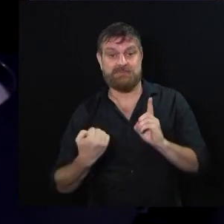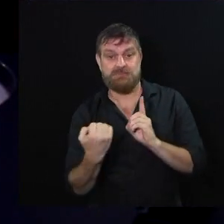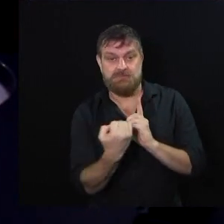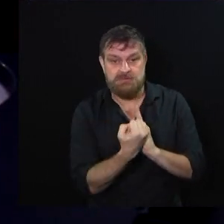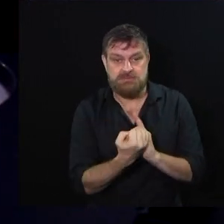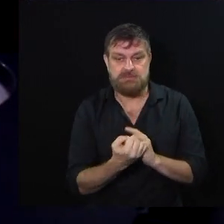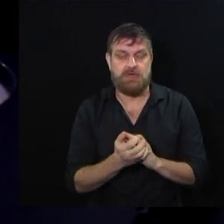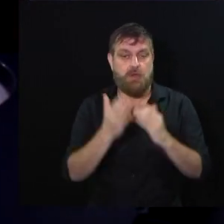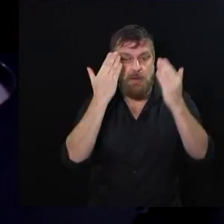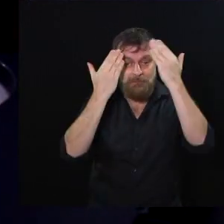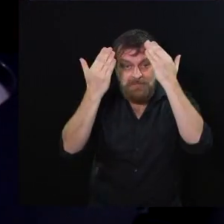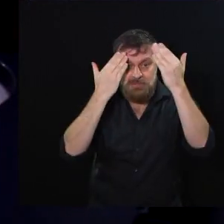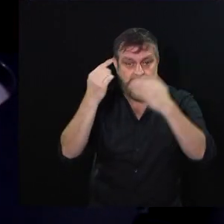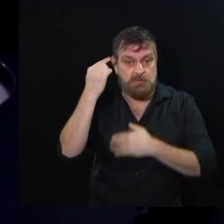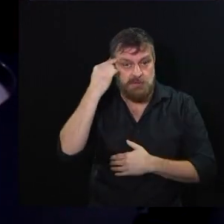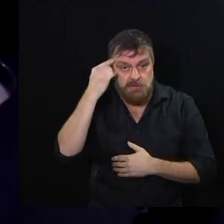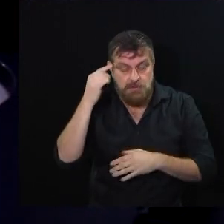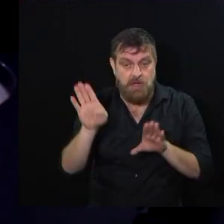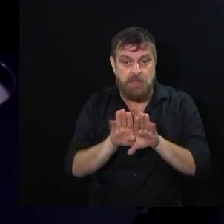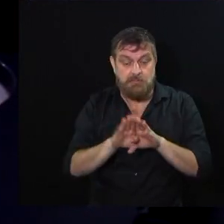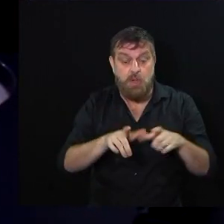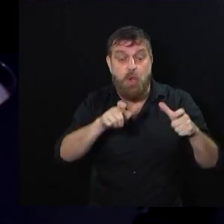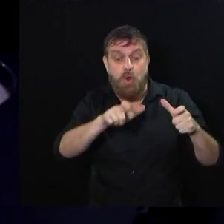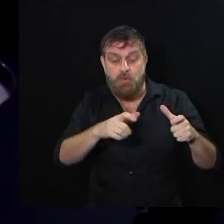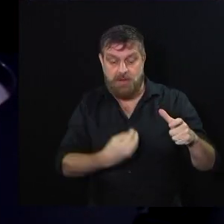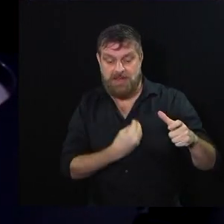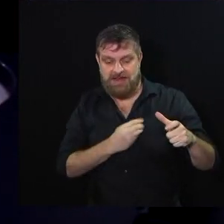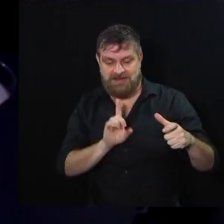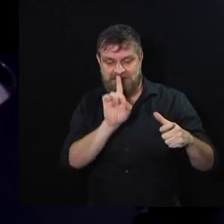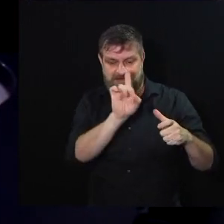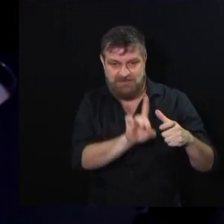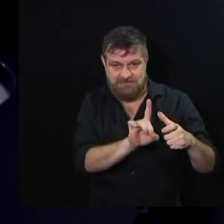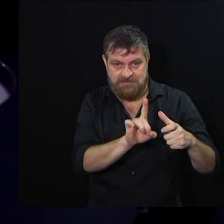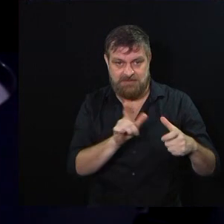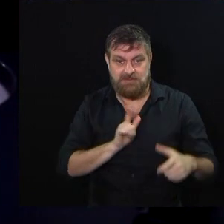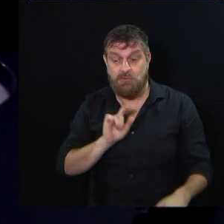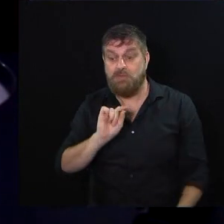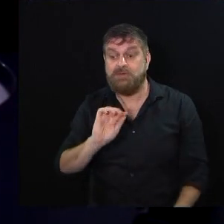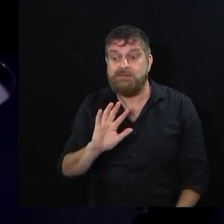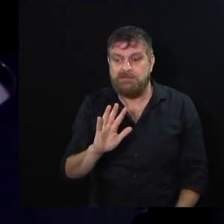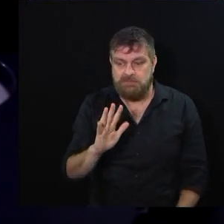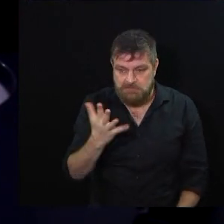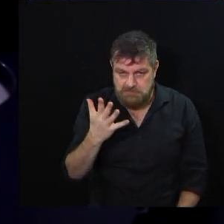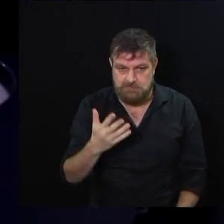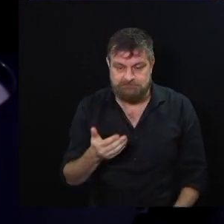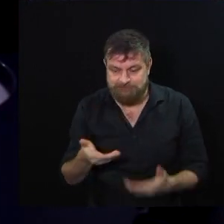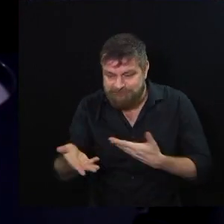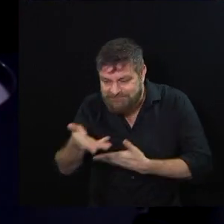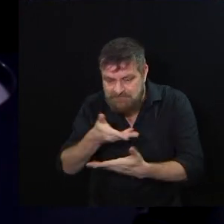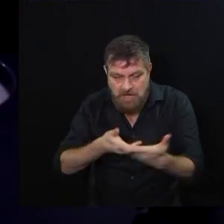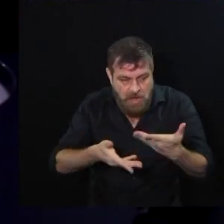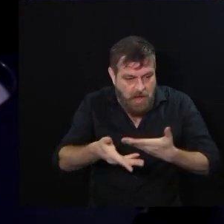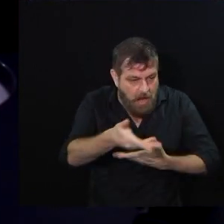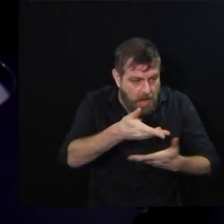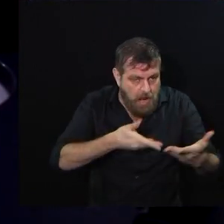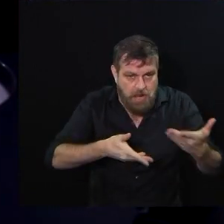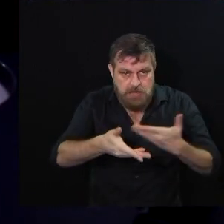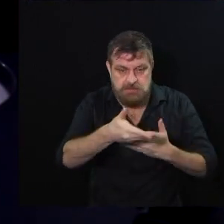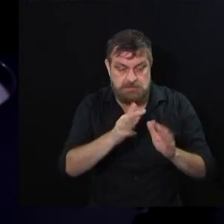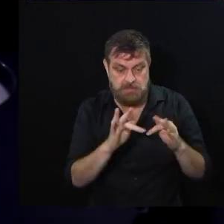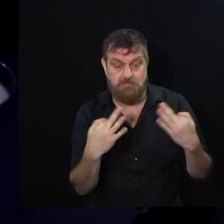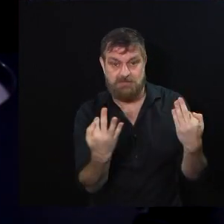psicológicos, ambientais, a causa daquilo, a relação do paciente com a família.